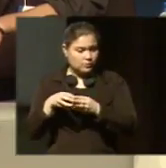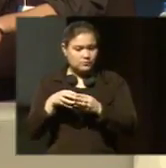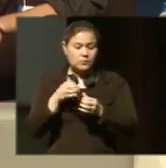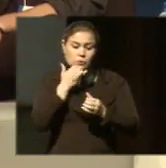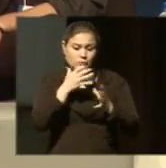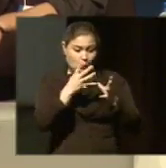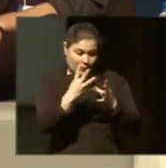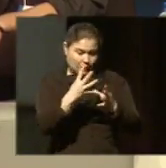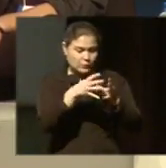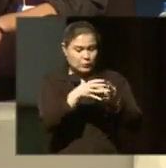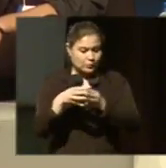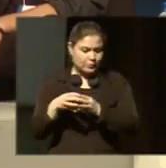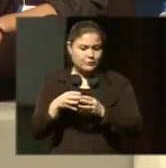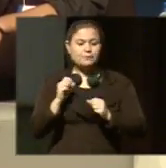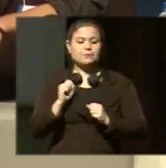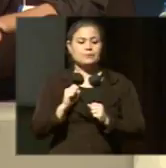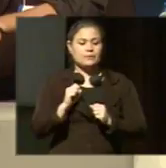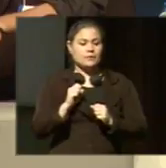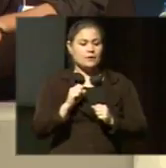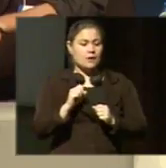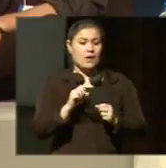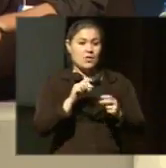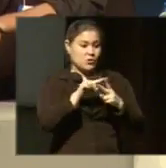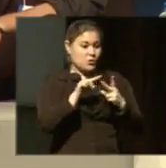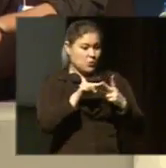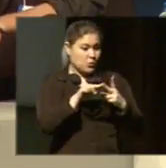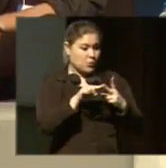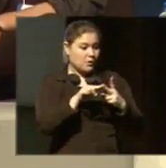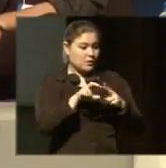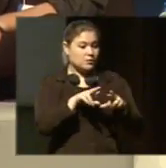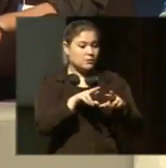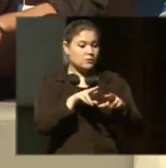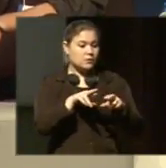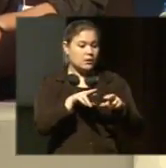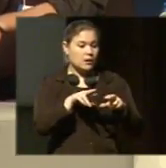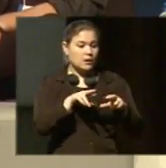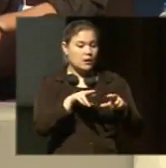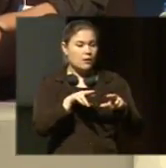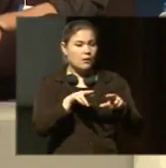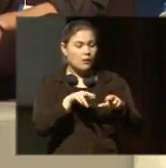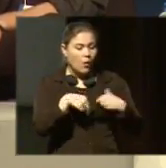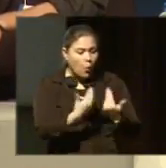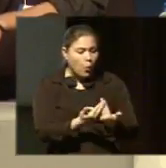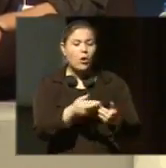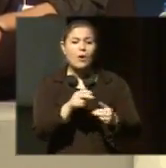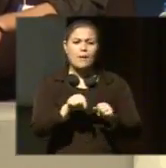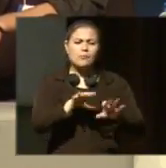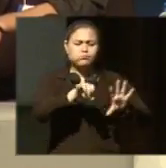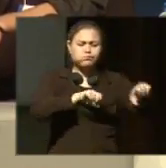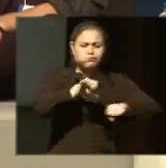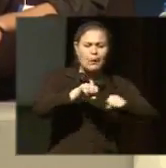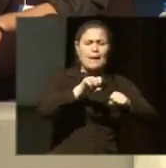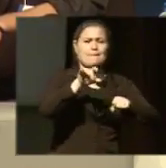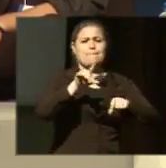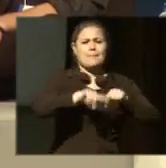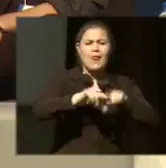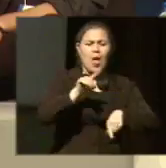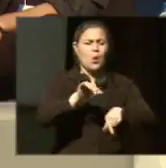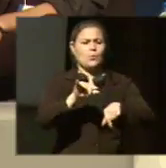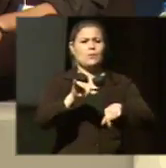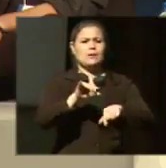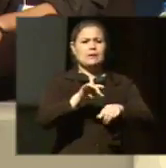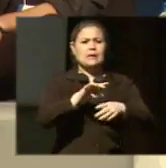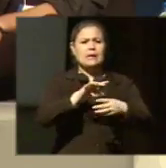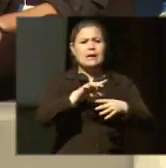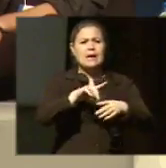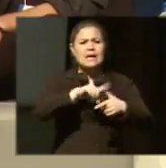E desses quatro grupos, dois se reúnem para juntar material, para juntar estatísticas, para juntar documentos. E os